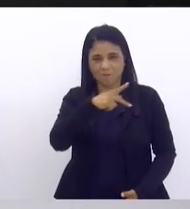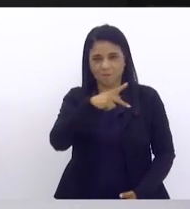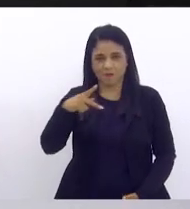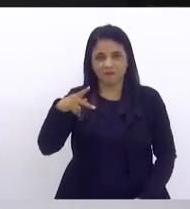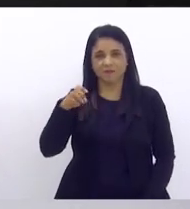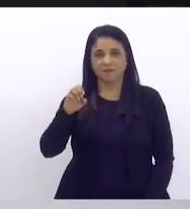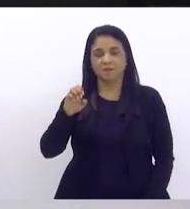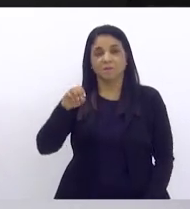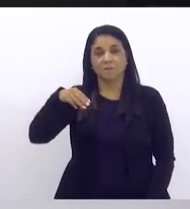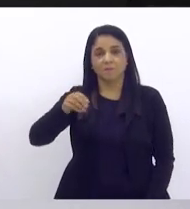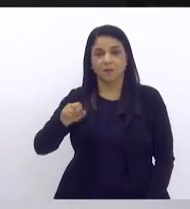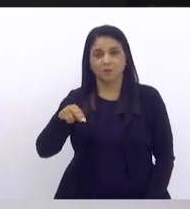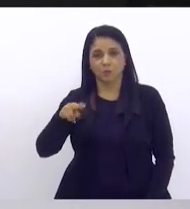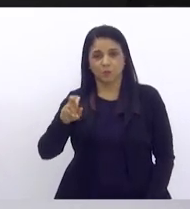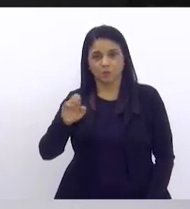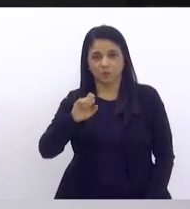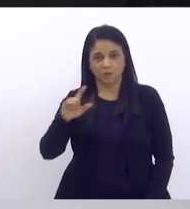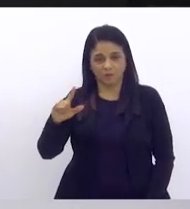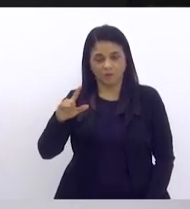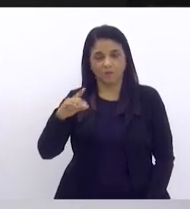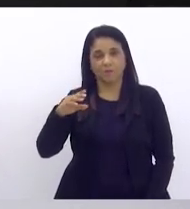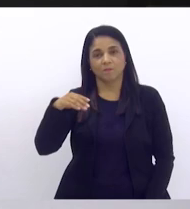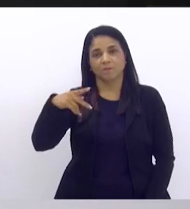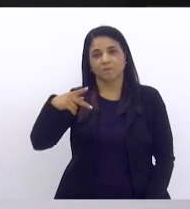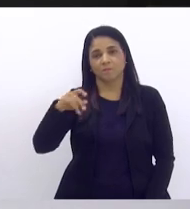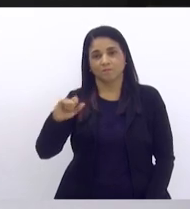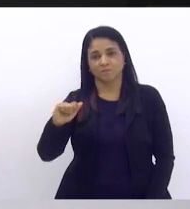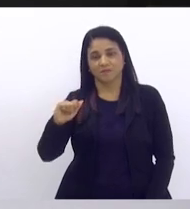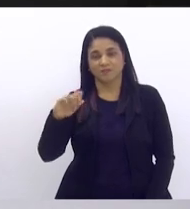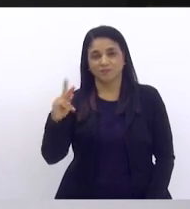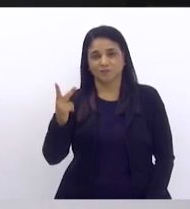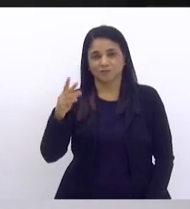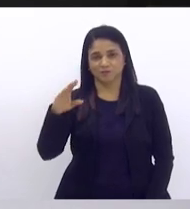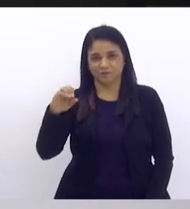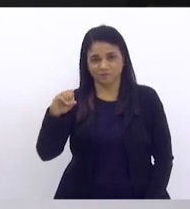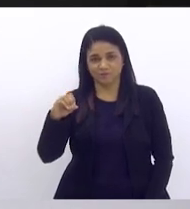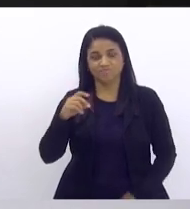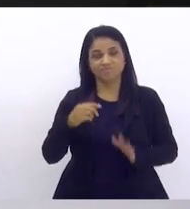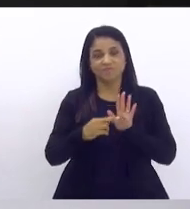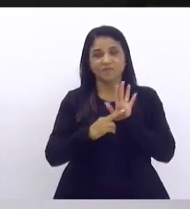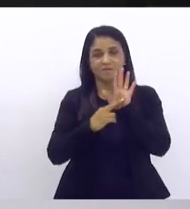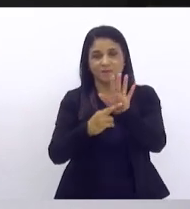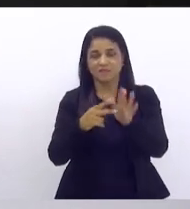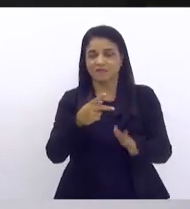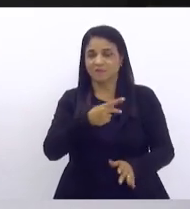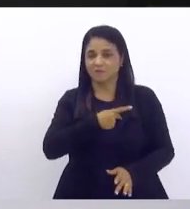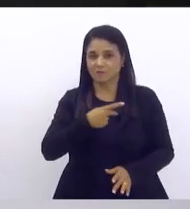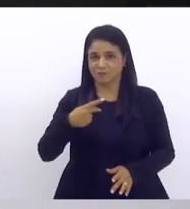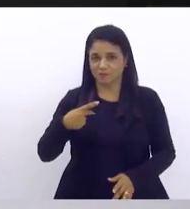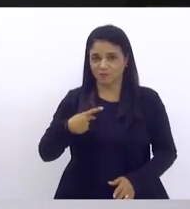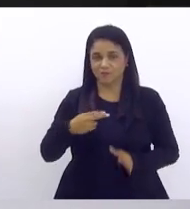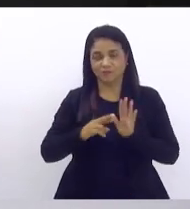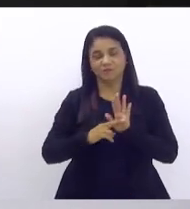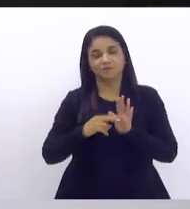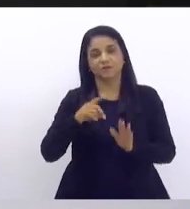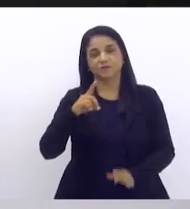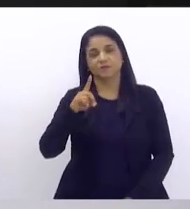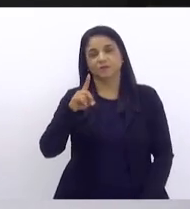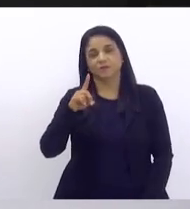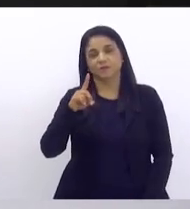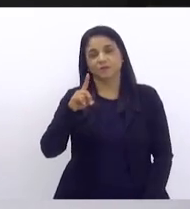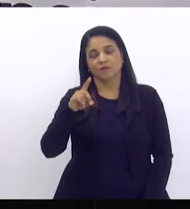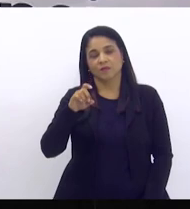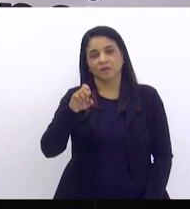Pacheco, que é o capelão da LERJ e hoje representa o nosso pastor, o nosso querido cardeal Dom Orani. Por favor, padre Manuel.